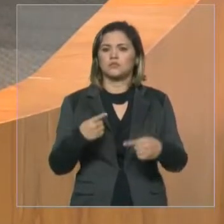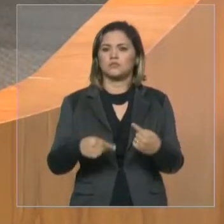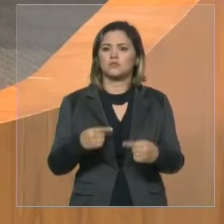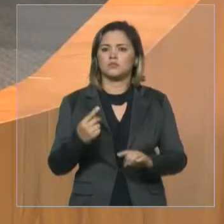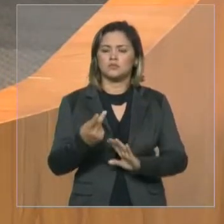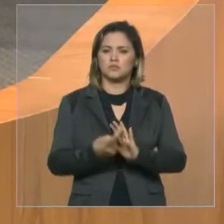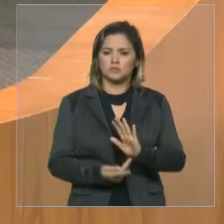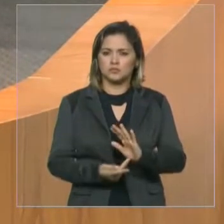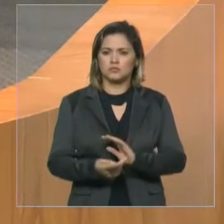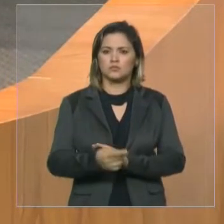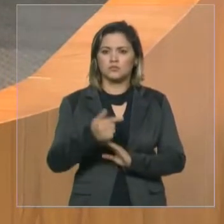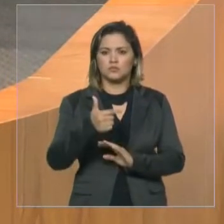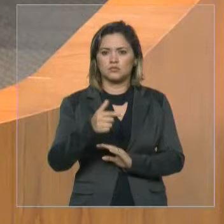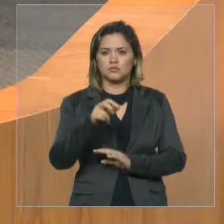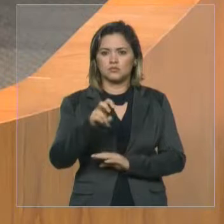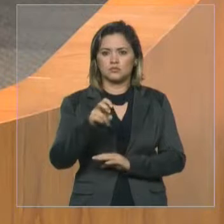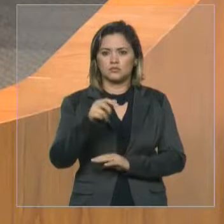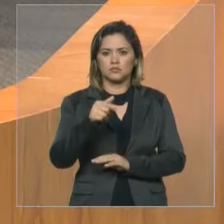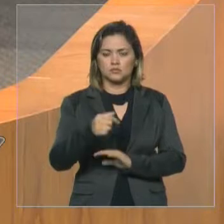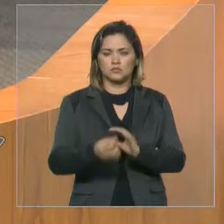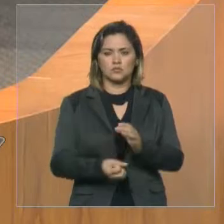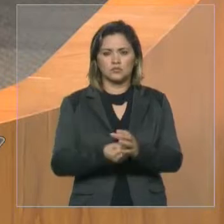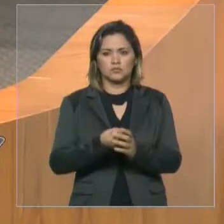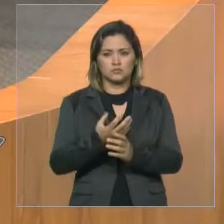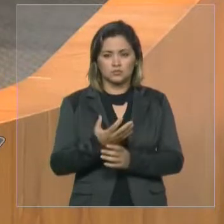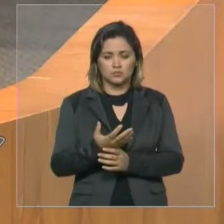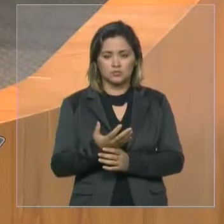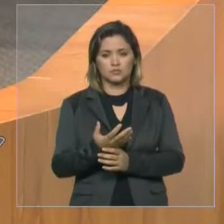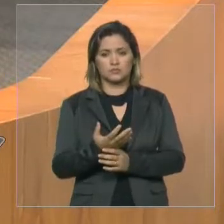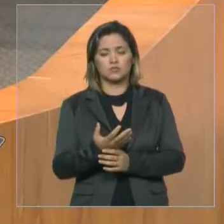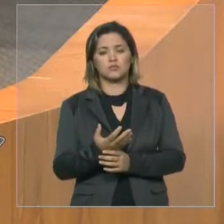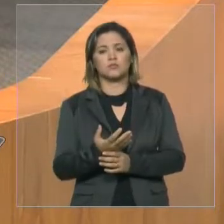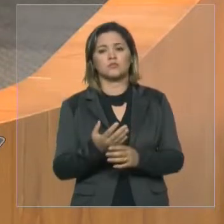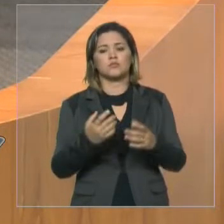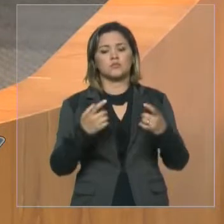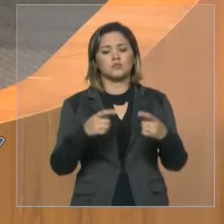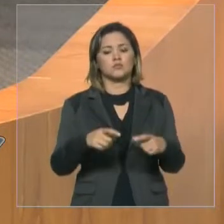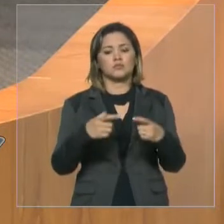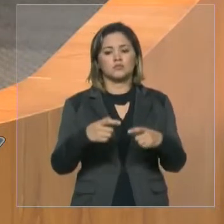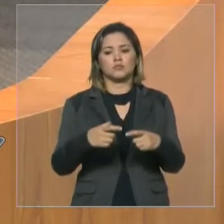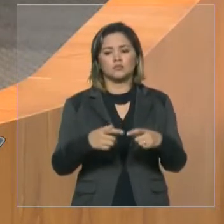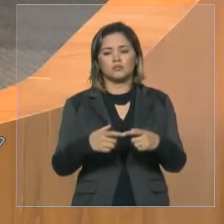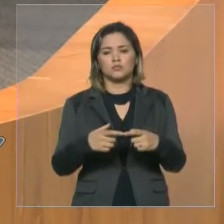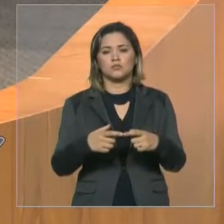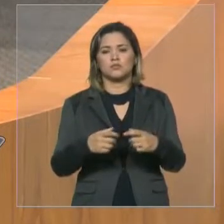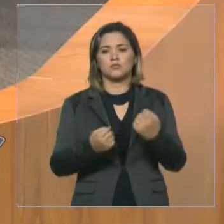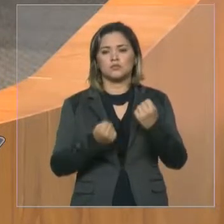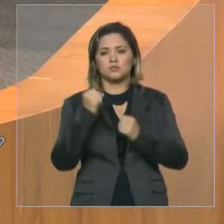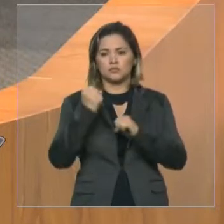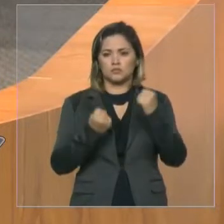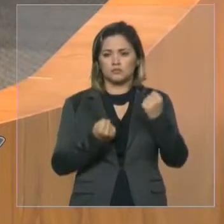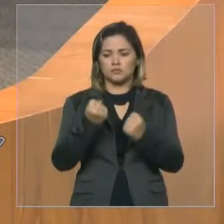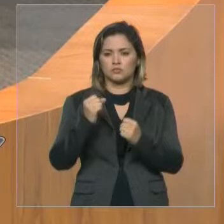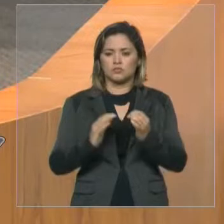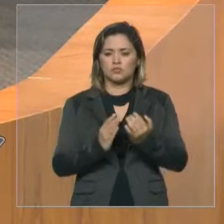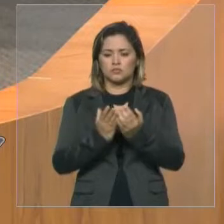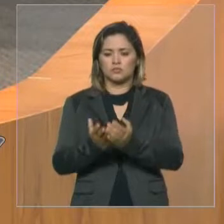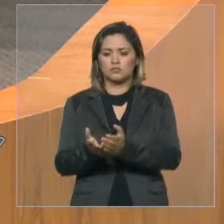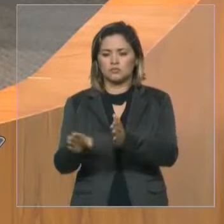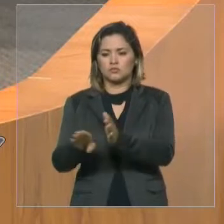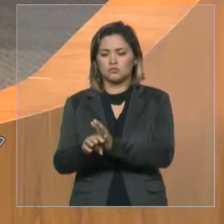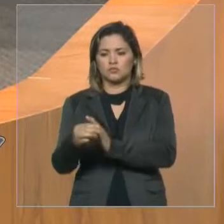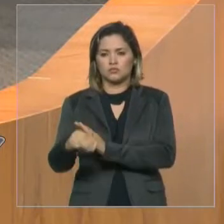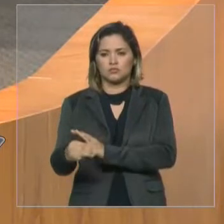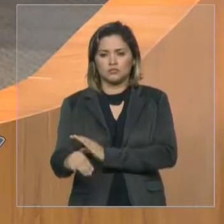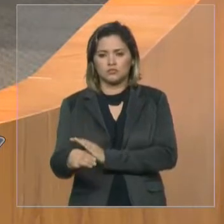projeto 257, que institui o Complexo Industrial e Portuário do Maranhão, autoriza a modificação do objeto social quanto à